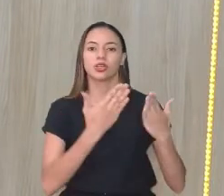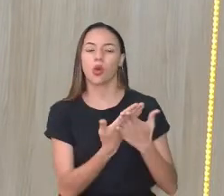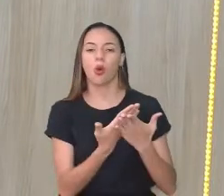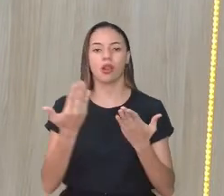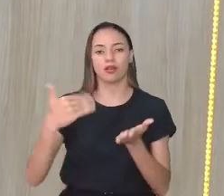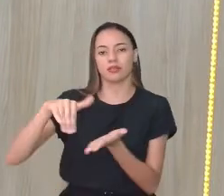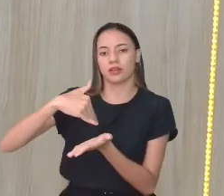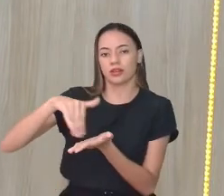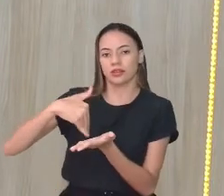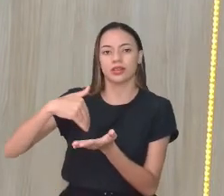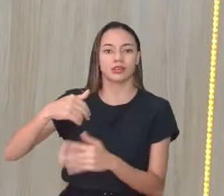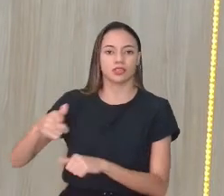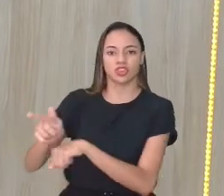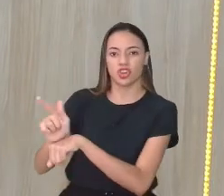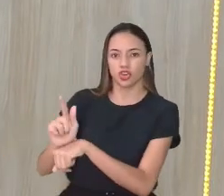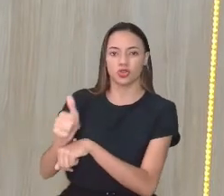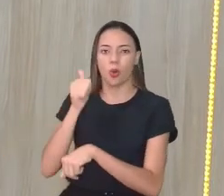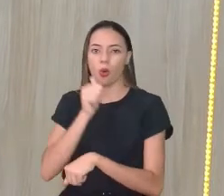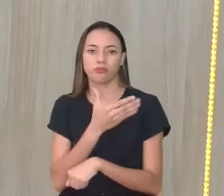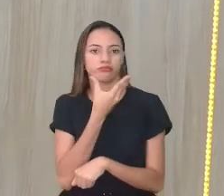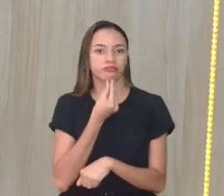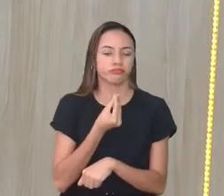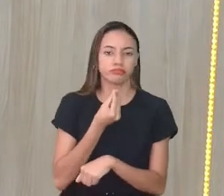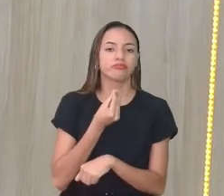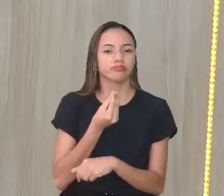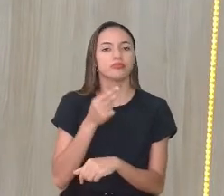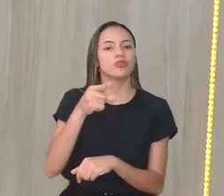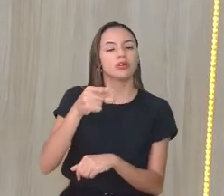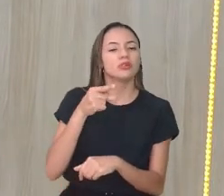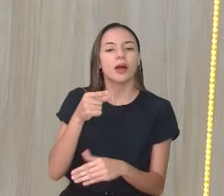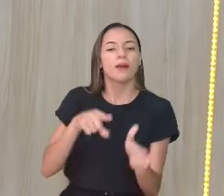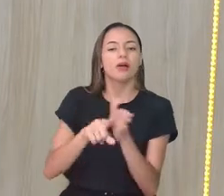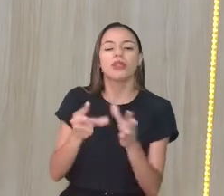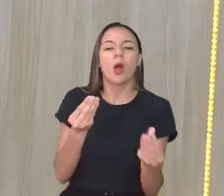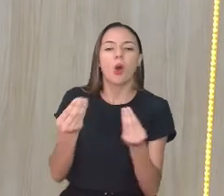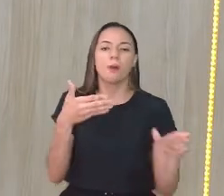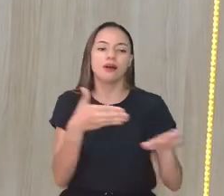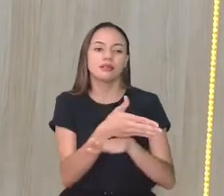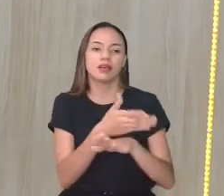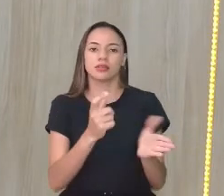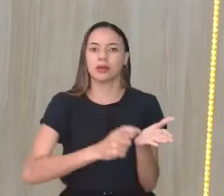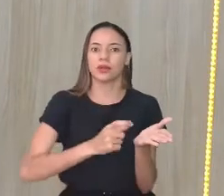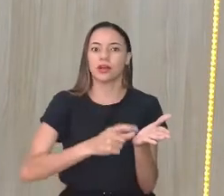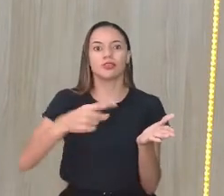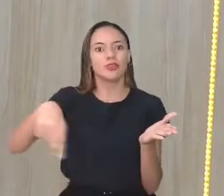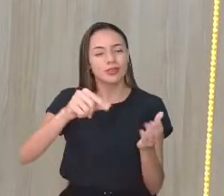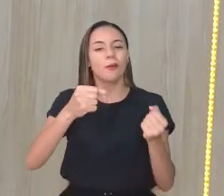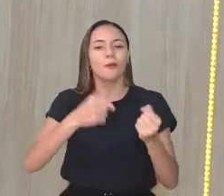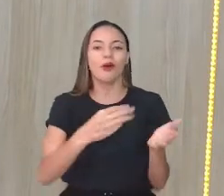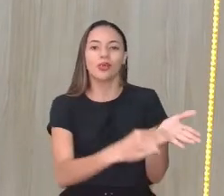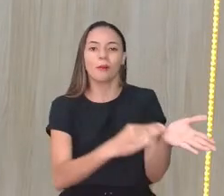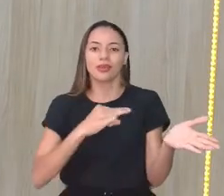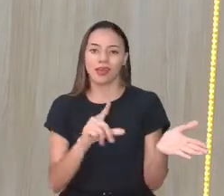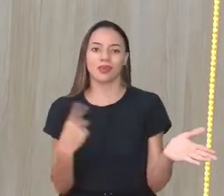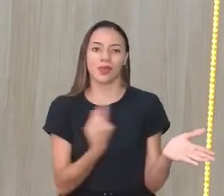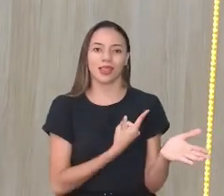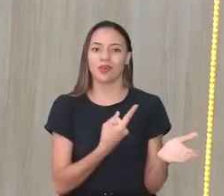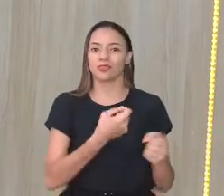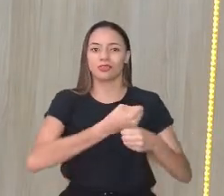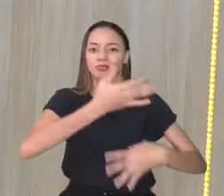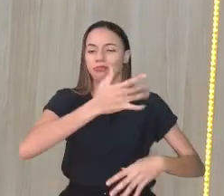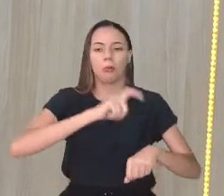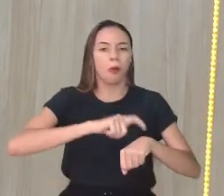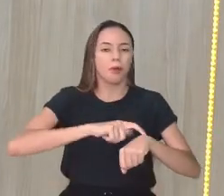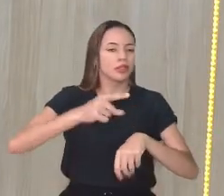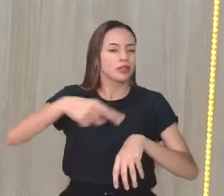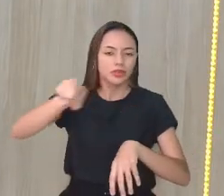secretaria, o gestor, a gestora, e como é que tu tem acesso através do aplicativo que tu pode mandar mensagem para a gente a hora que tu quiser.